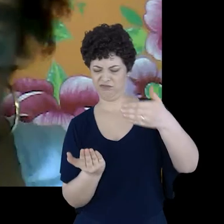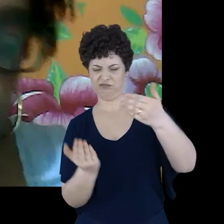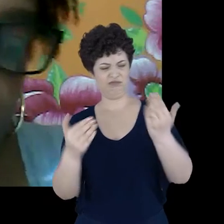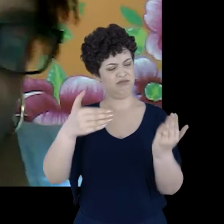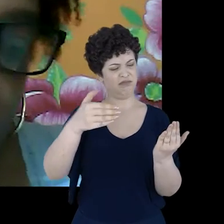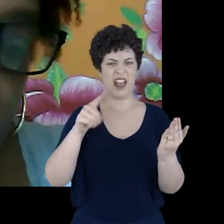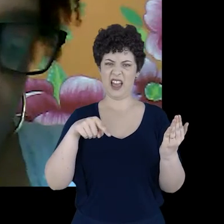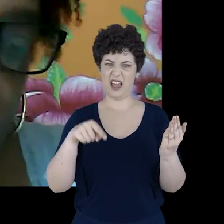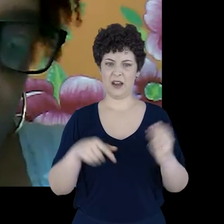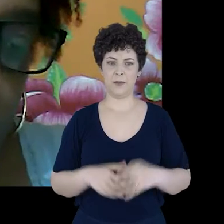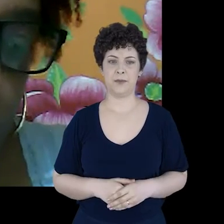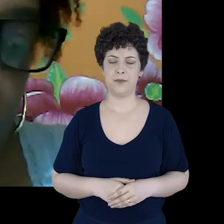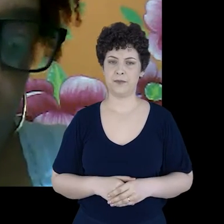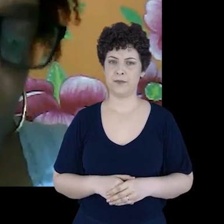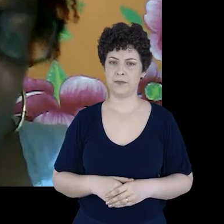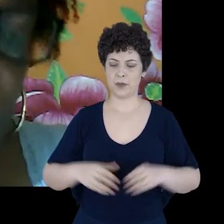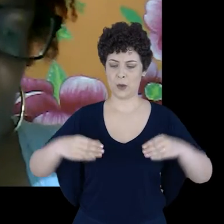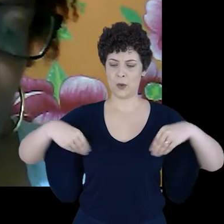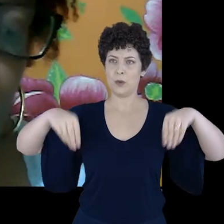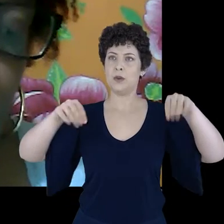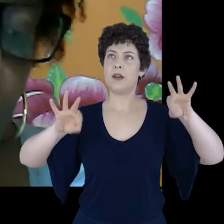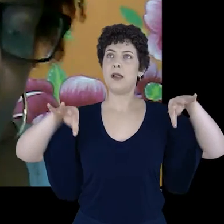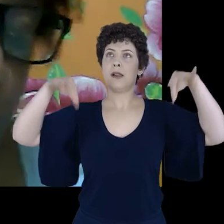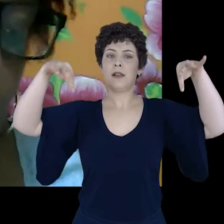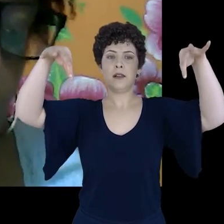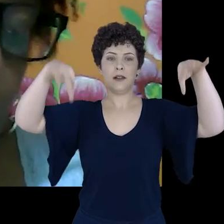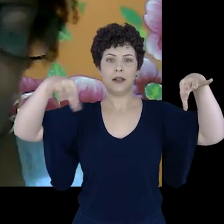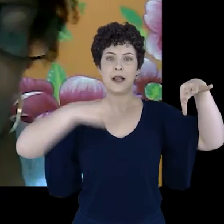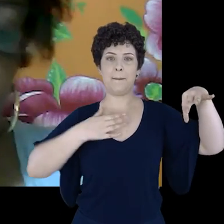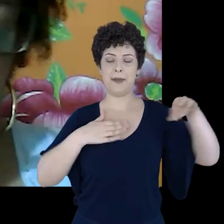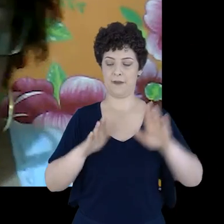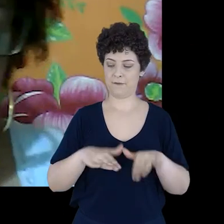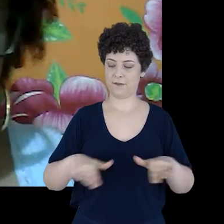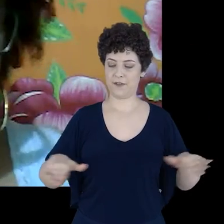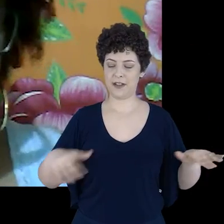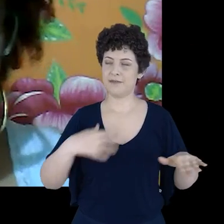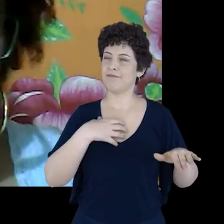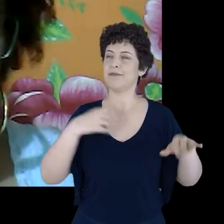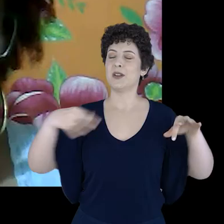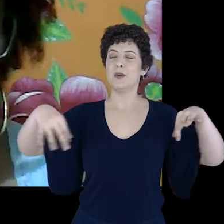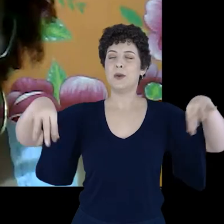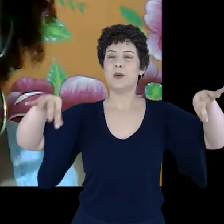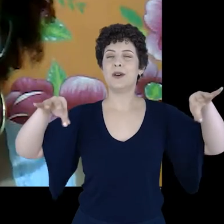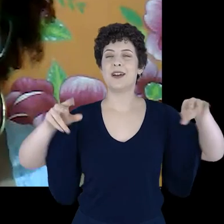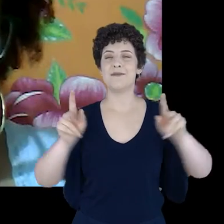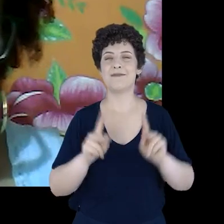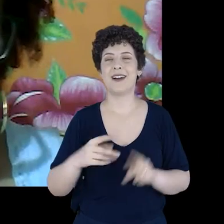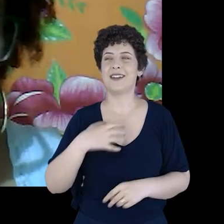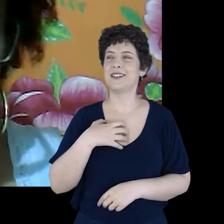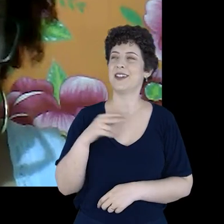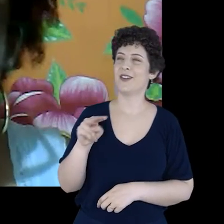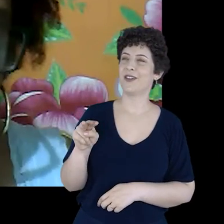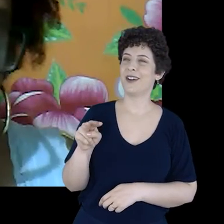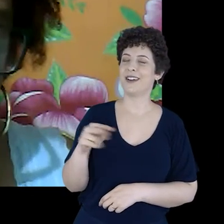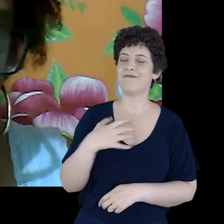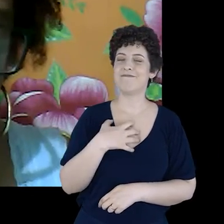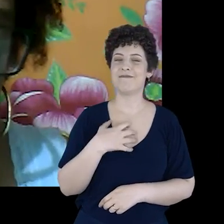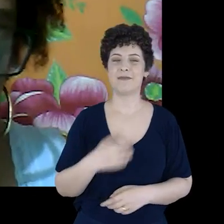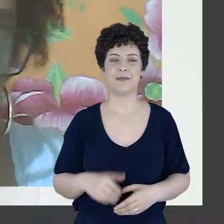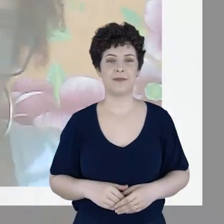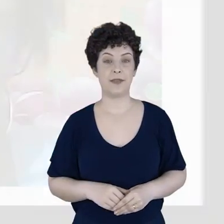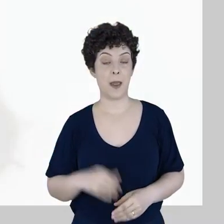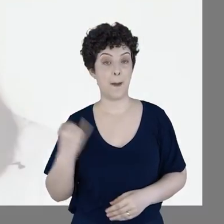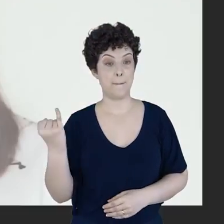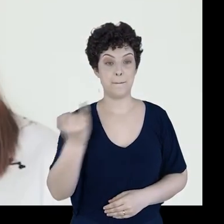usa óculos de grau. Olha para baixo. O lençol no varal, eu fui na minha infância. Dá uma sensação de paz imensa. Ana